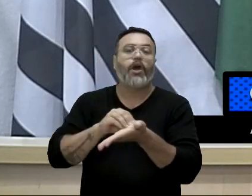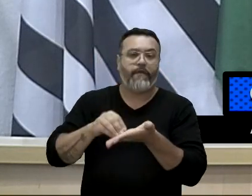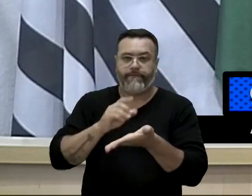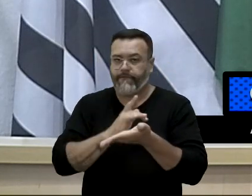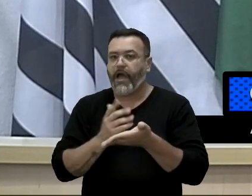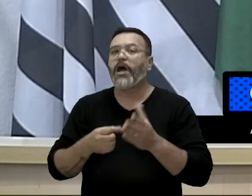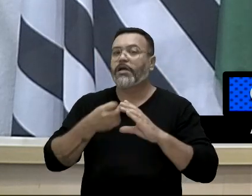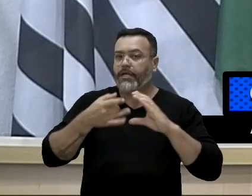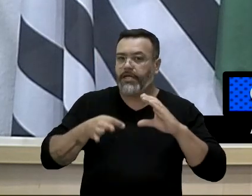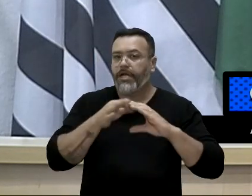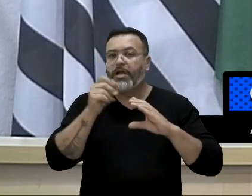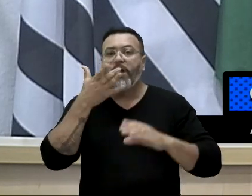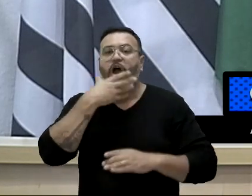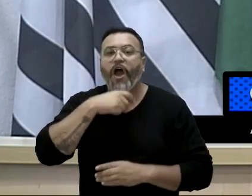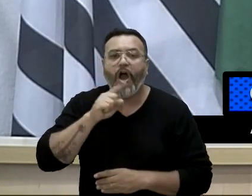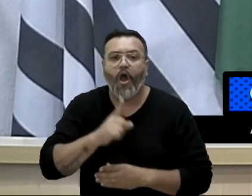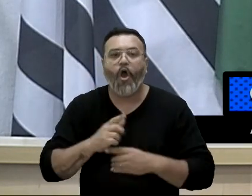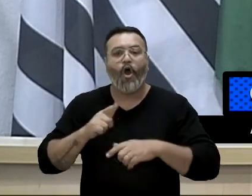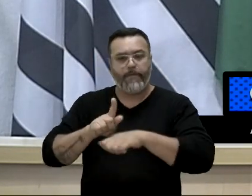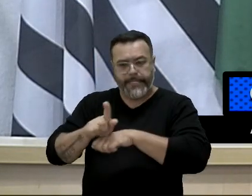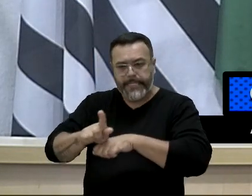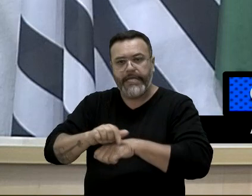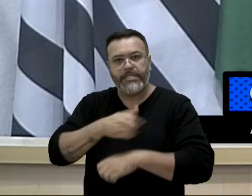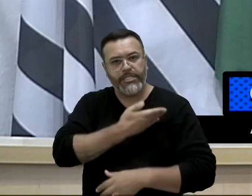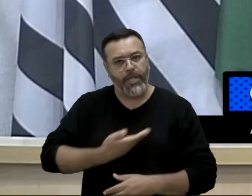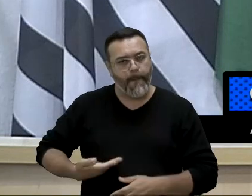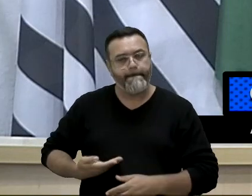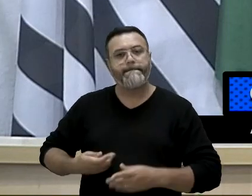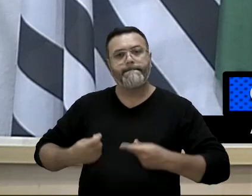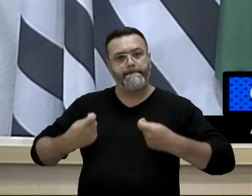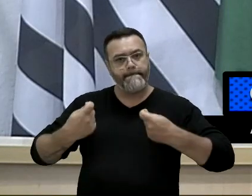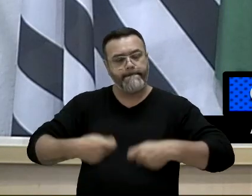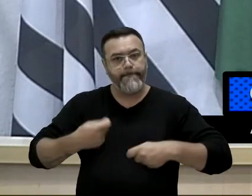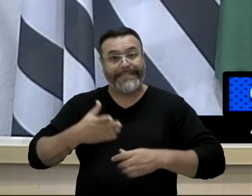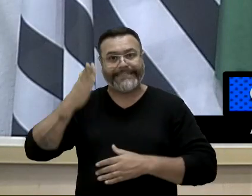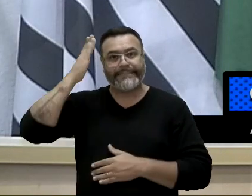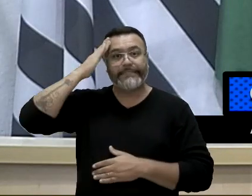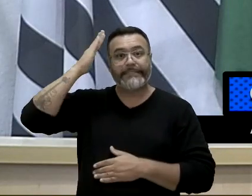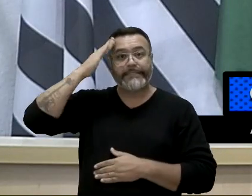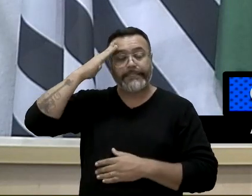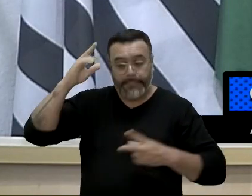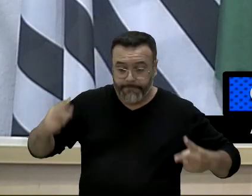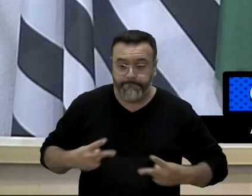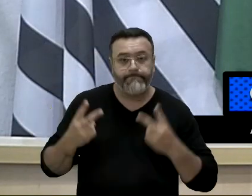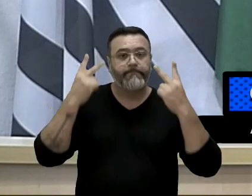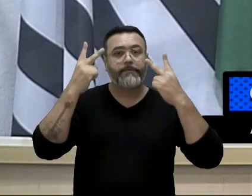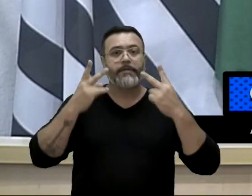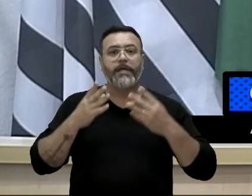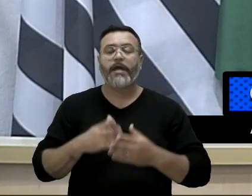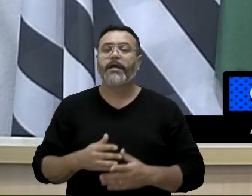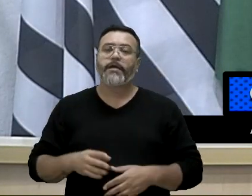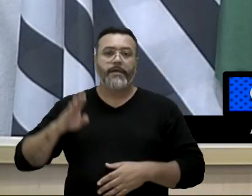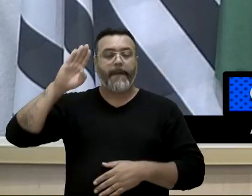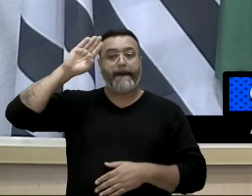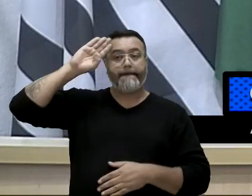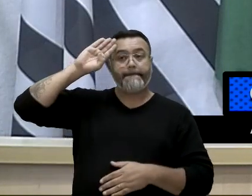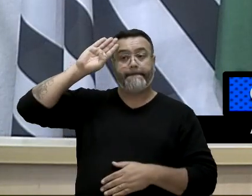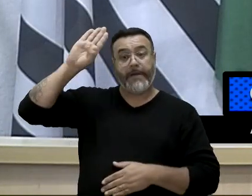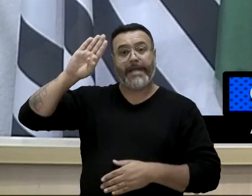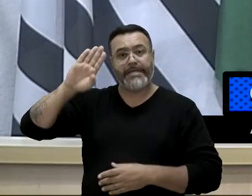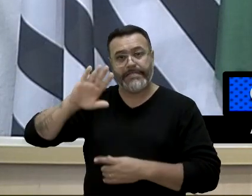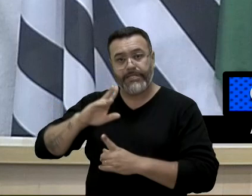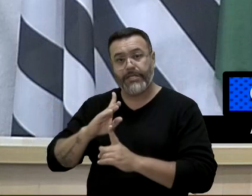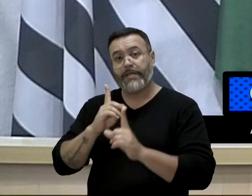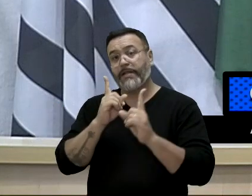coloquei. Homens no poder público, que precisa ter esse entendimento, valorização e dar preferência. Eu acho que a